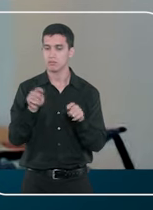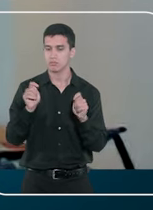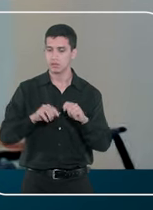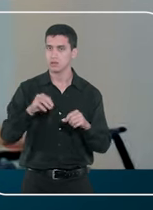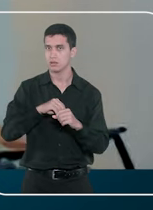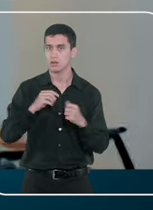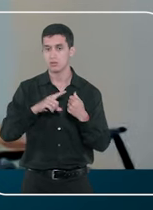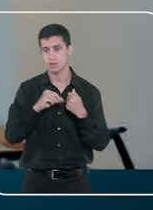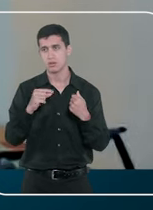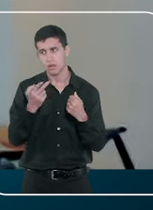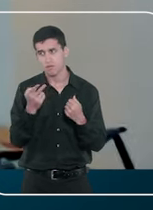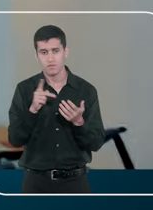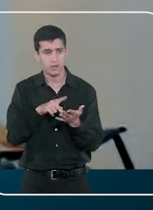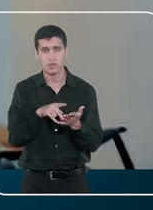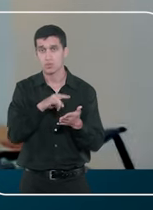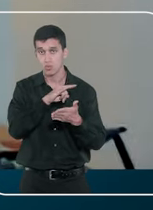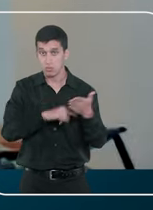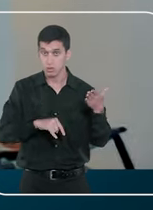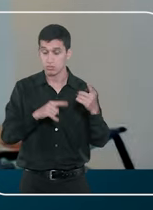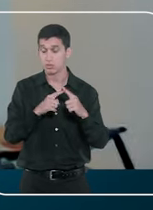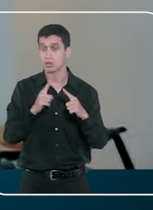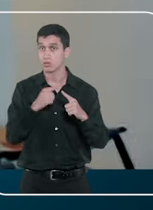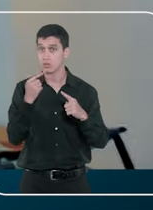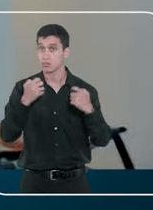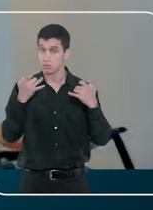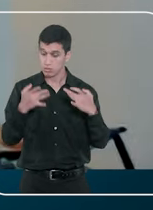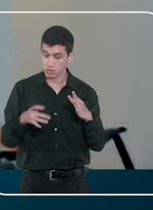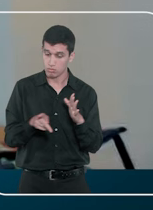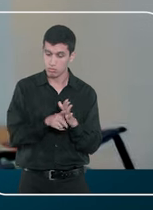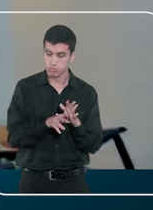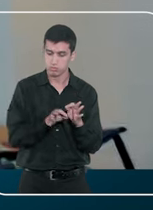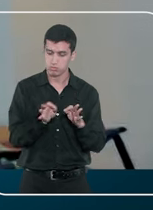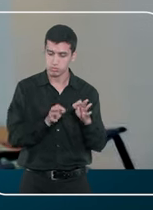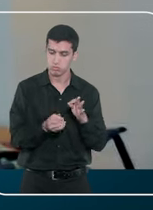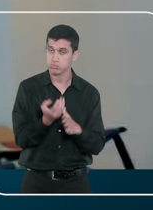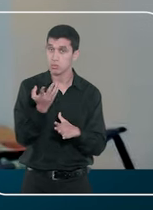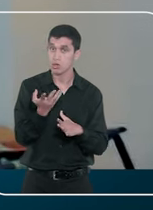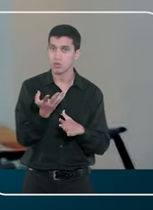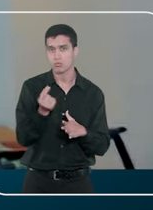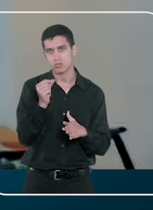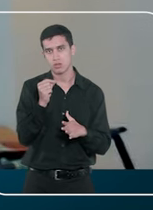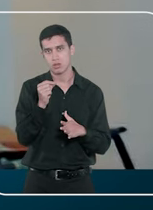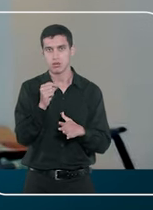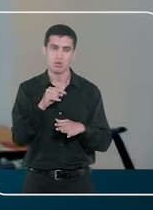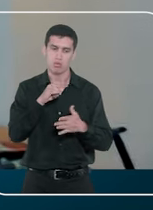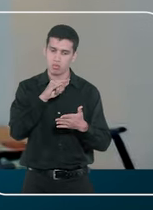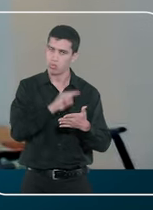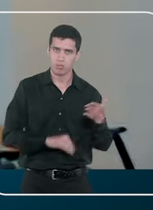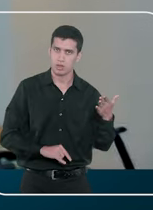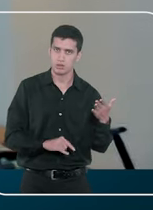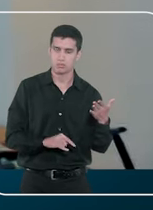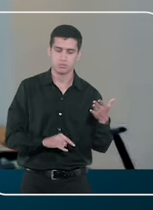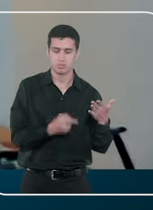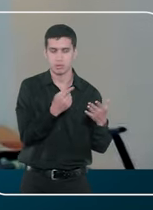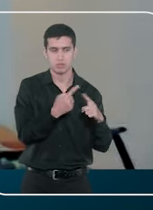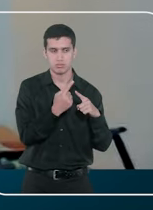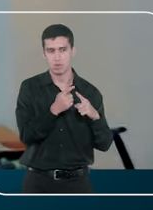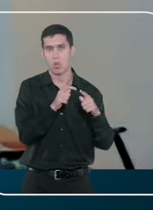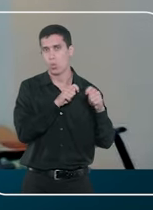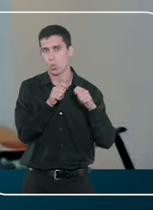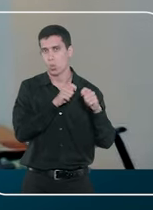um documento mesmo. De fato, nós estamos falando da formalização de um acordo, de um negócio jurídico processual. Até